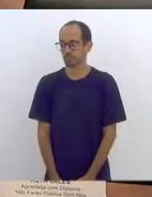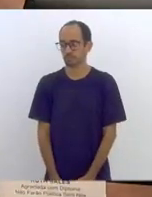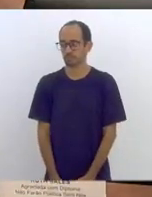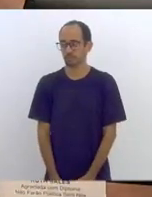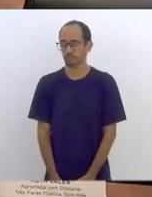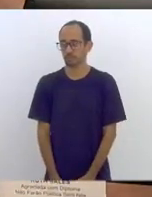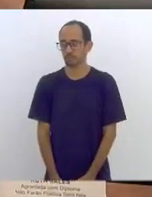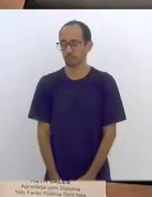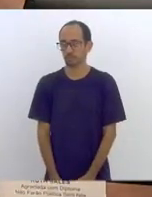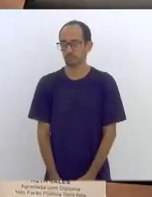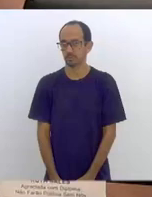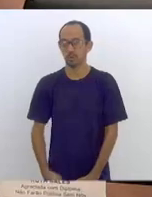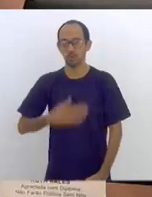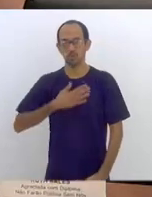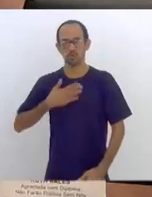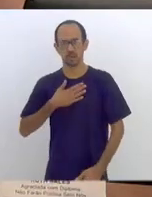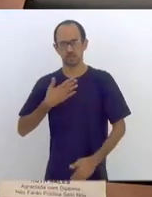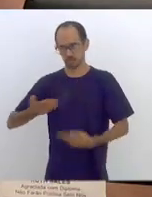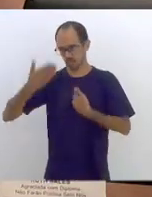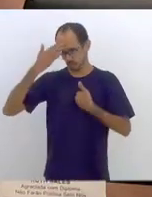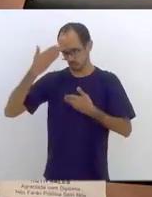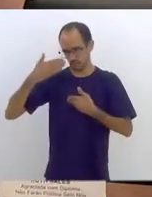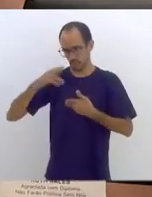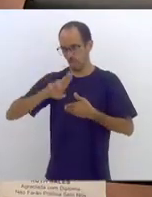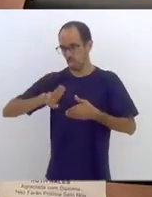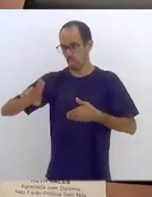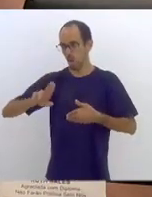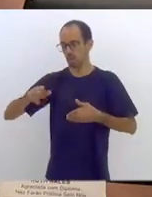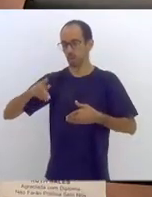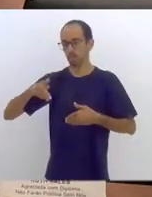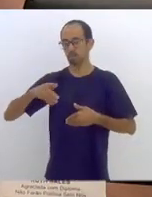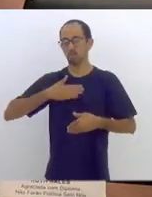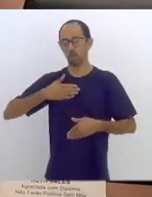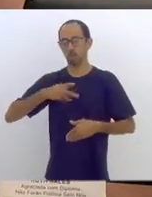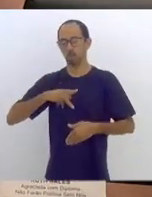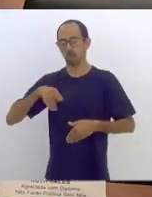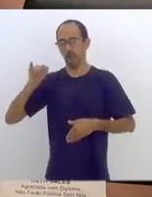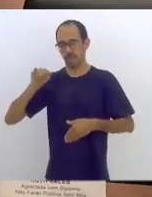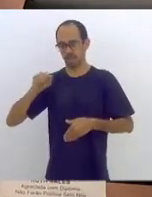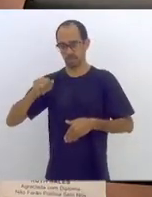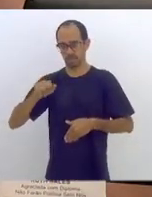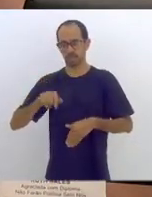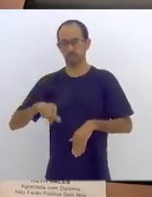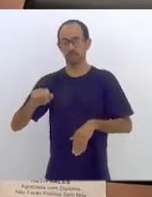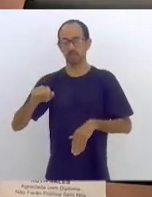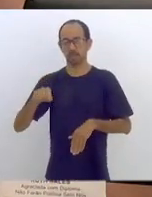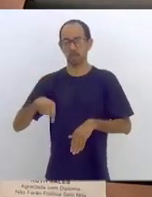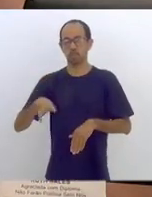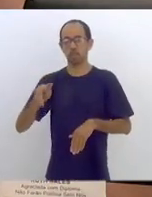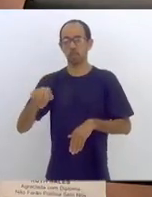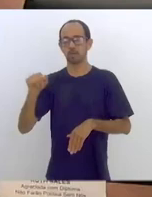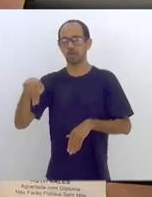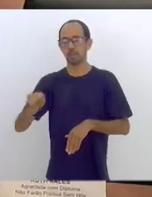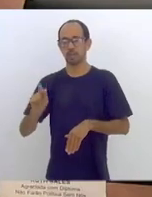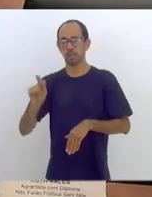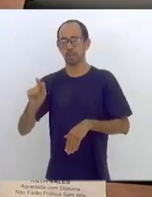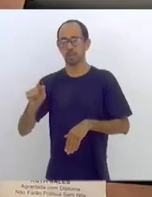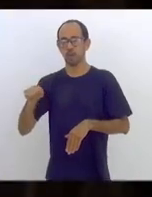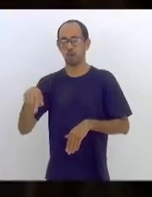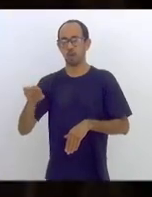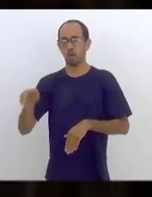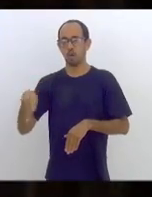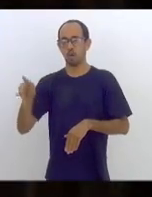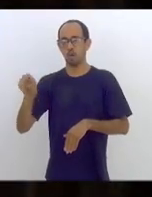Gostaria de agradecer, muito obrigado, em nome do meu pai, Gerson Rodrigues Cortes, conhecido como Gerson King Combo, em nome da minha